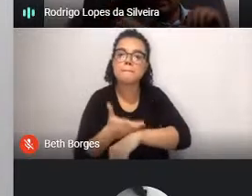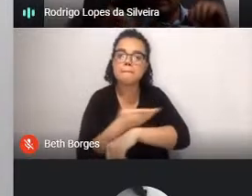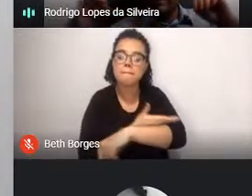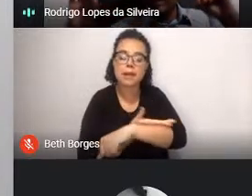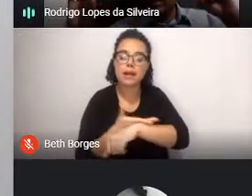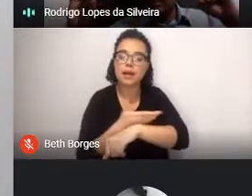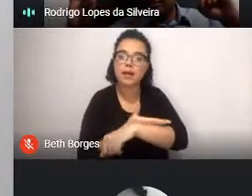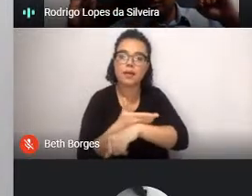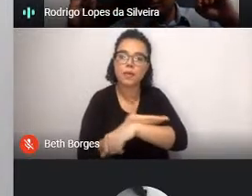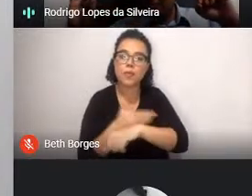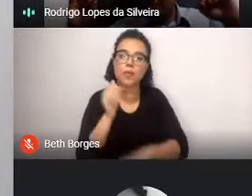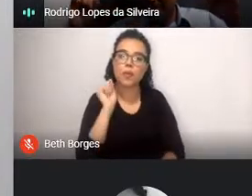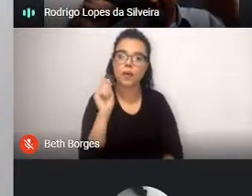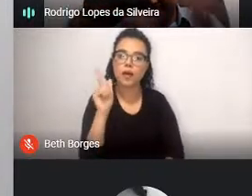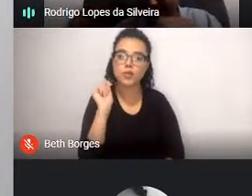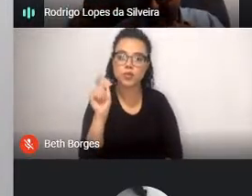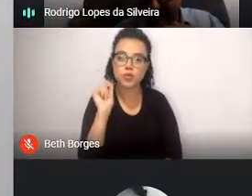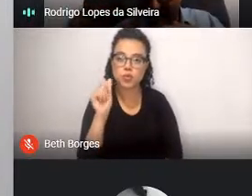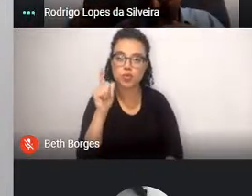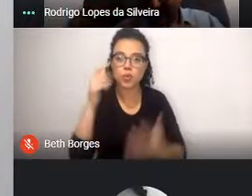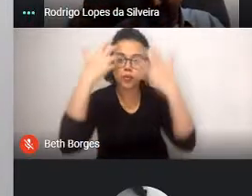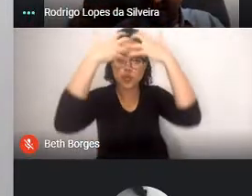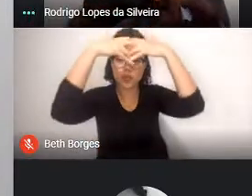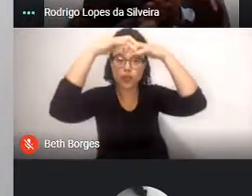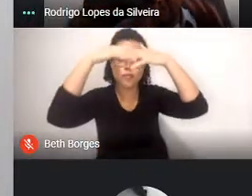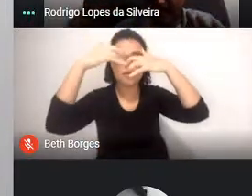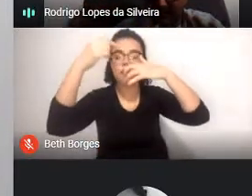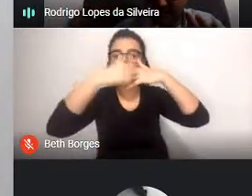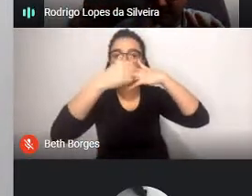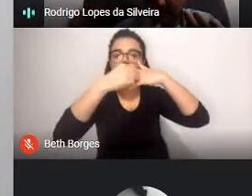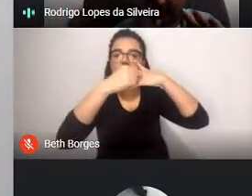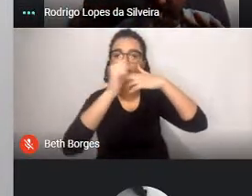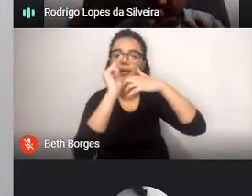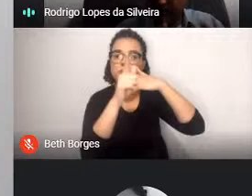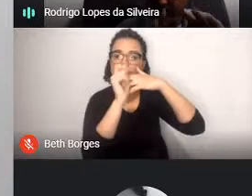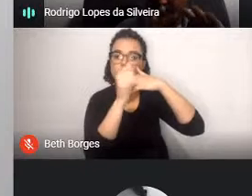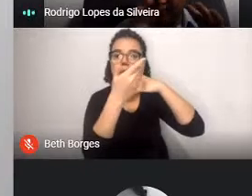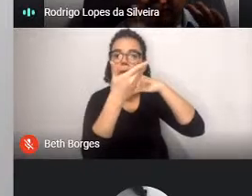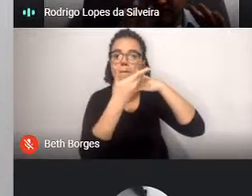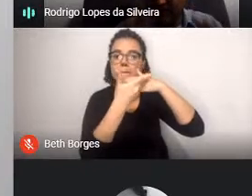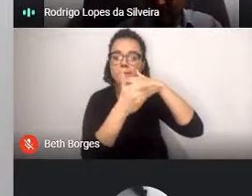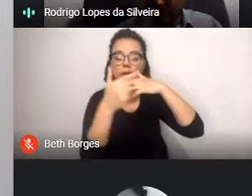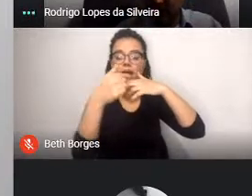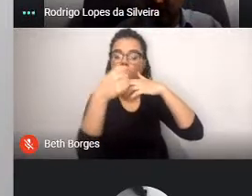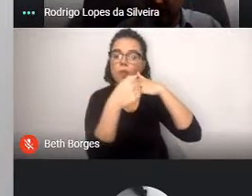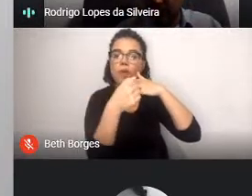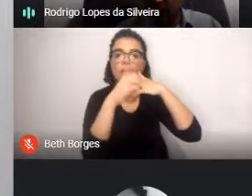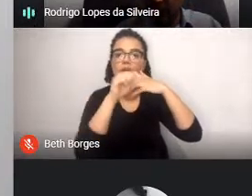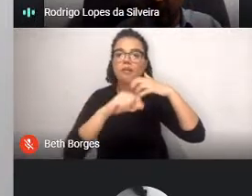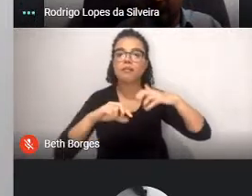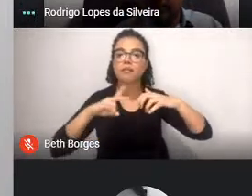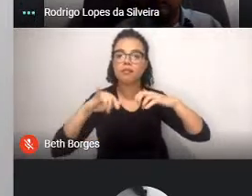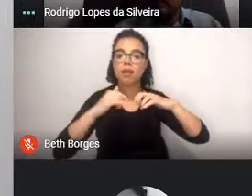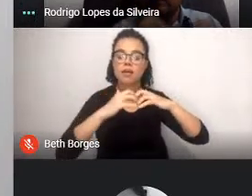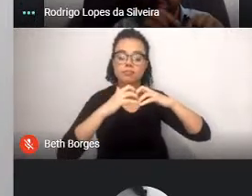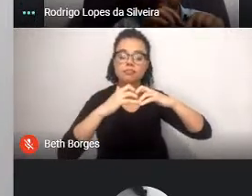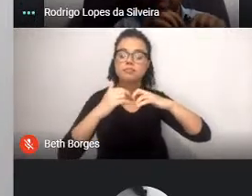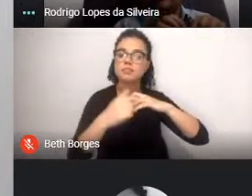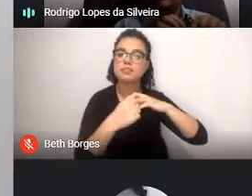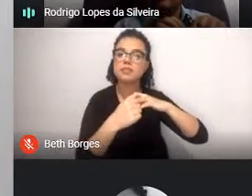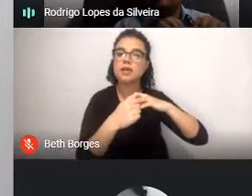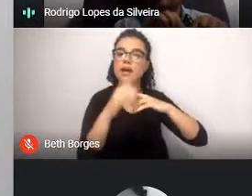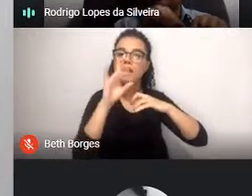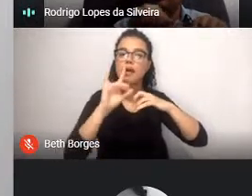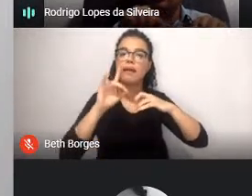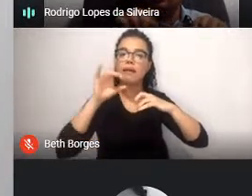Onde a gente vai estar atingindo bem ali essa especificidade, tá bom?